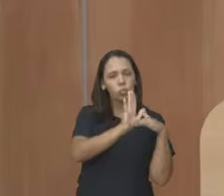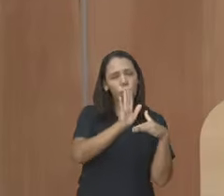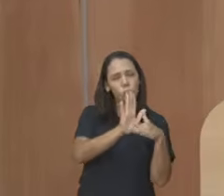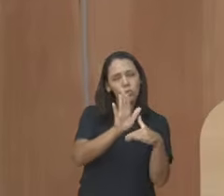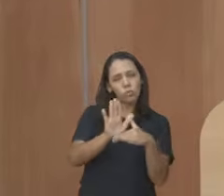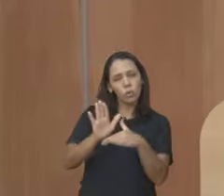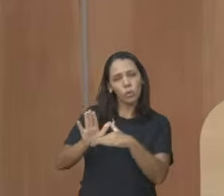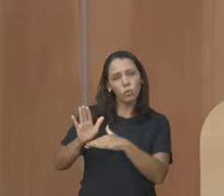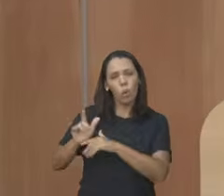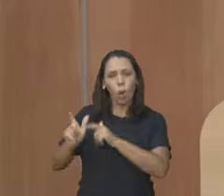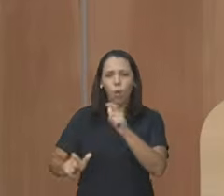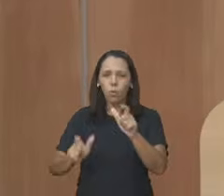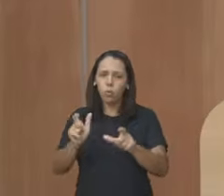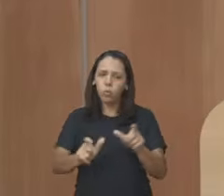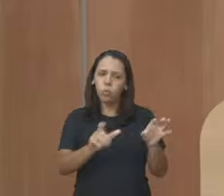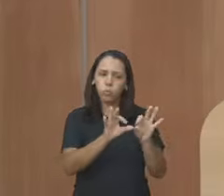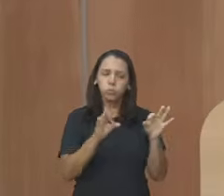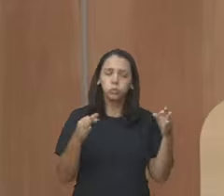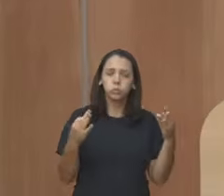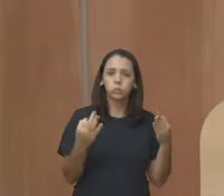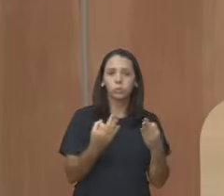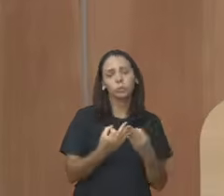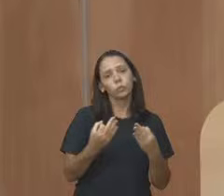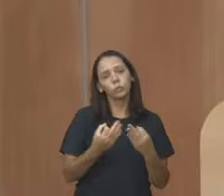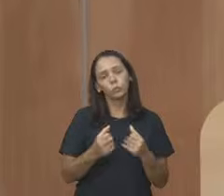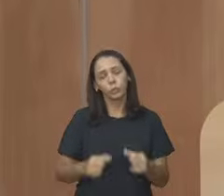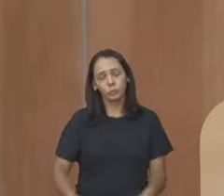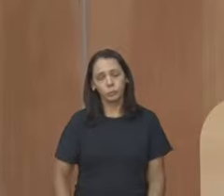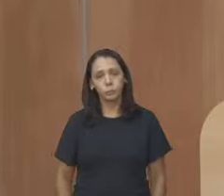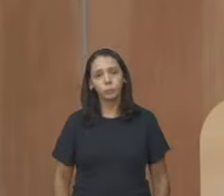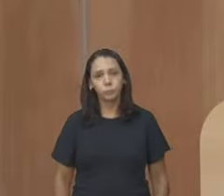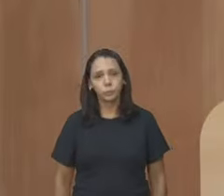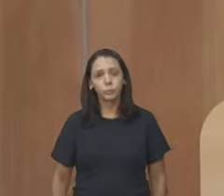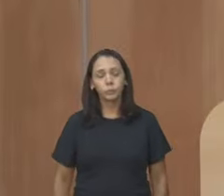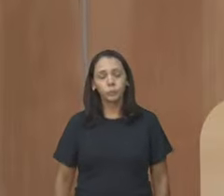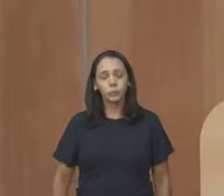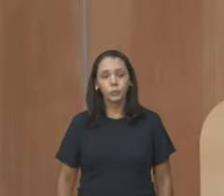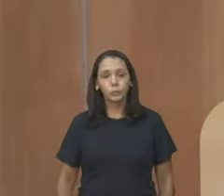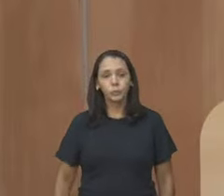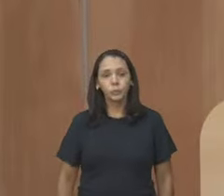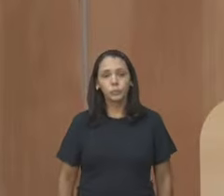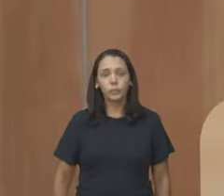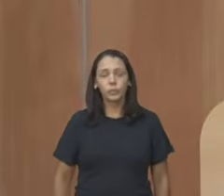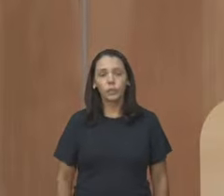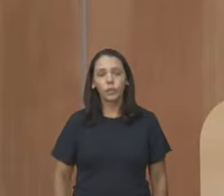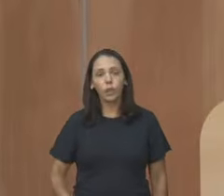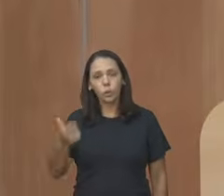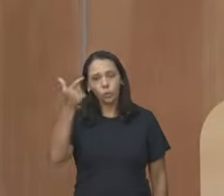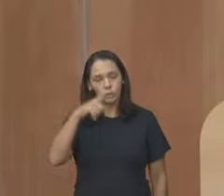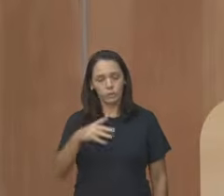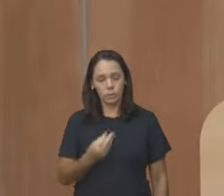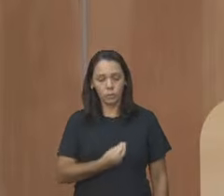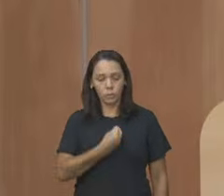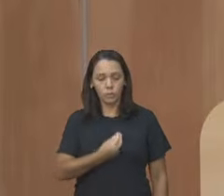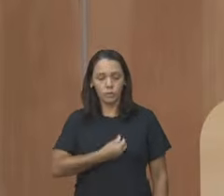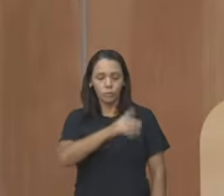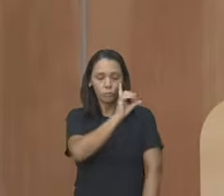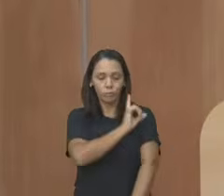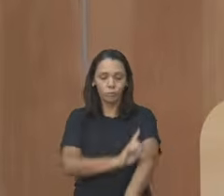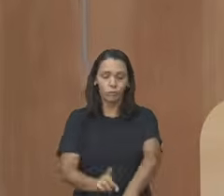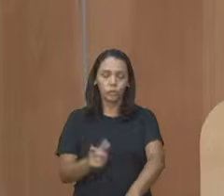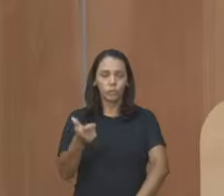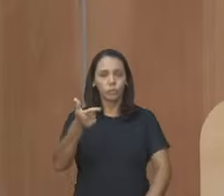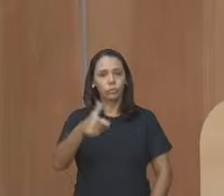pessoas, ajudar mais famílias, ajudar muitas pessoas mesmo a se recuperarem e voltarem